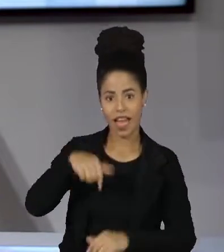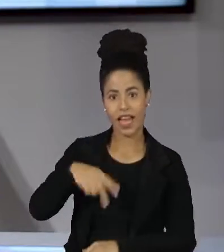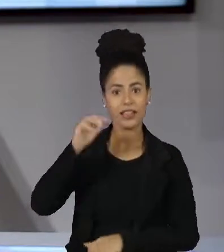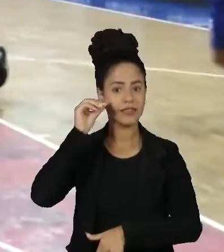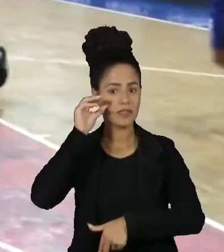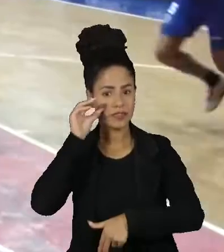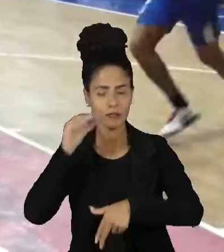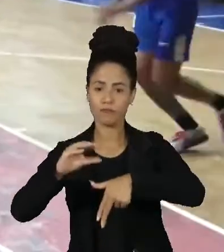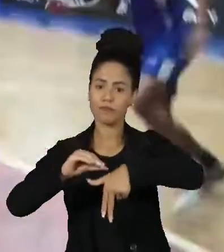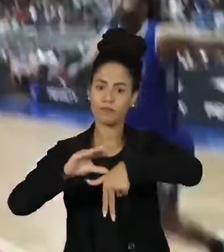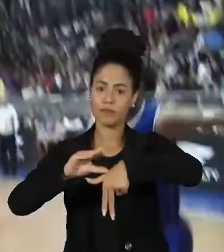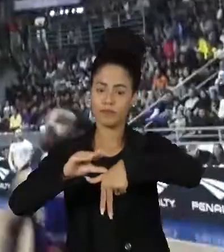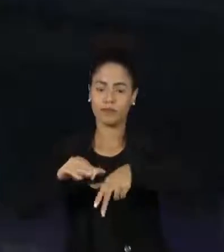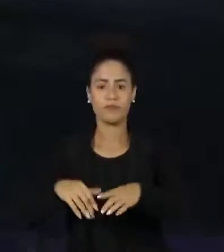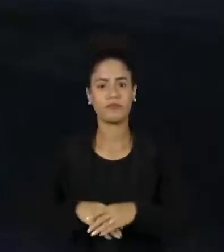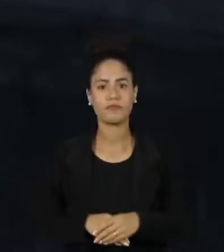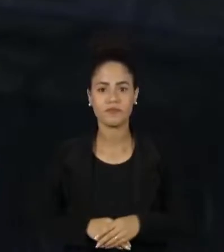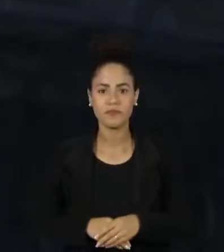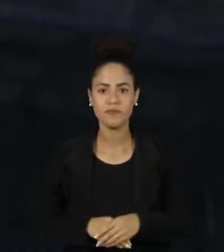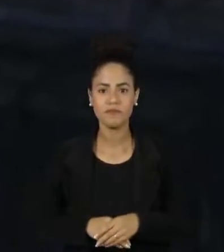Cultura.